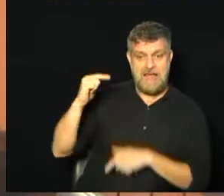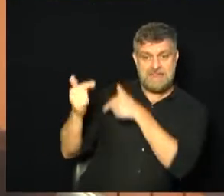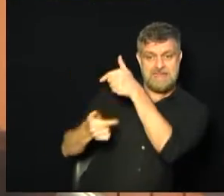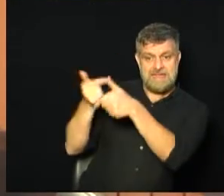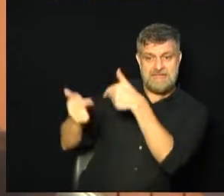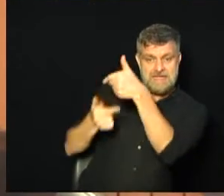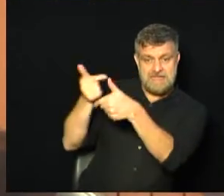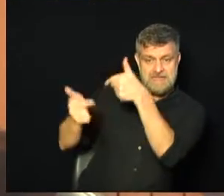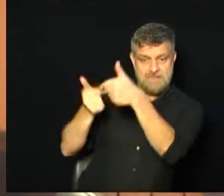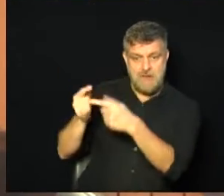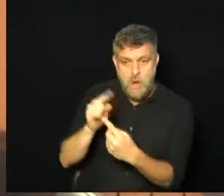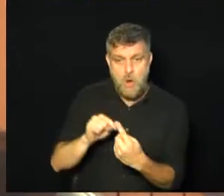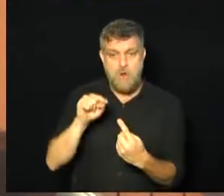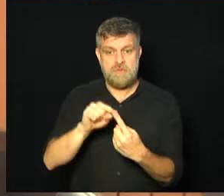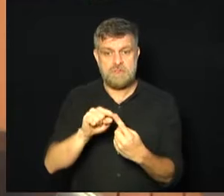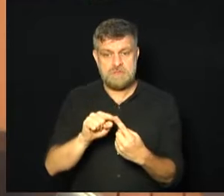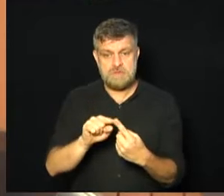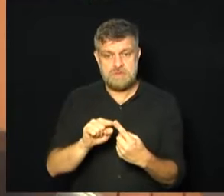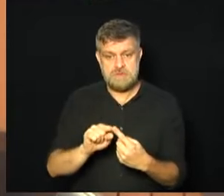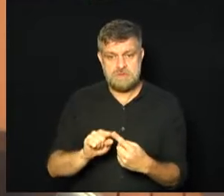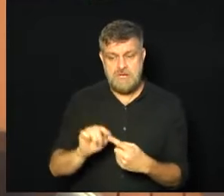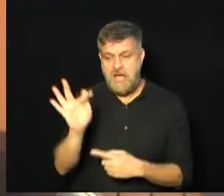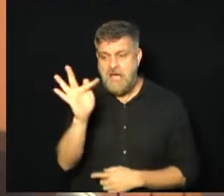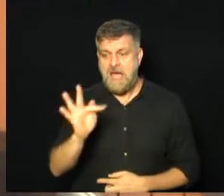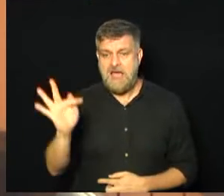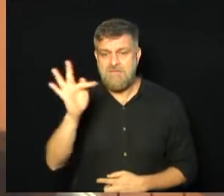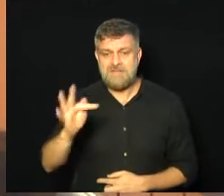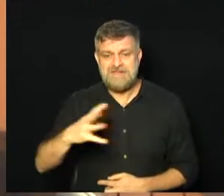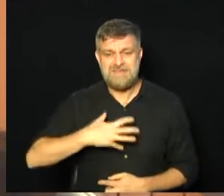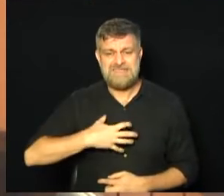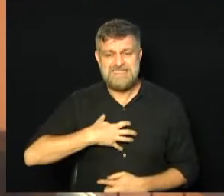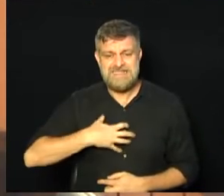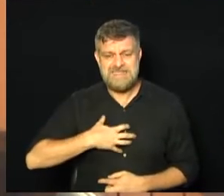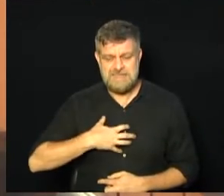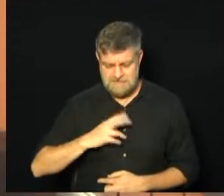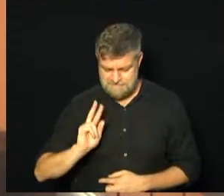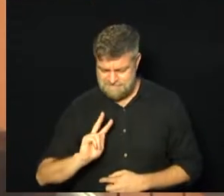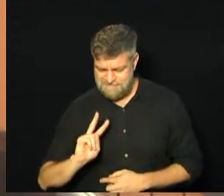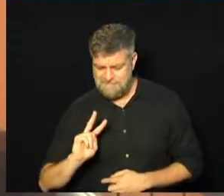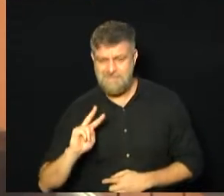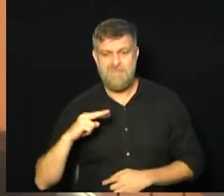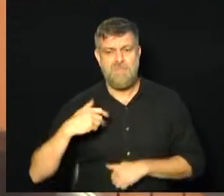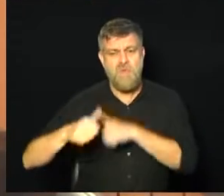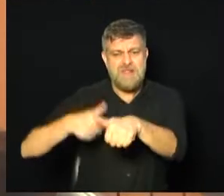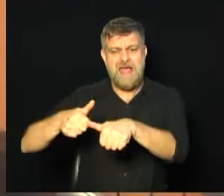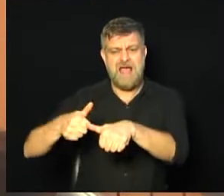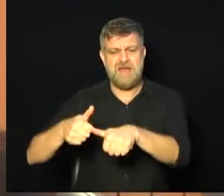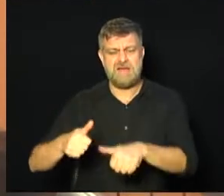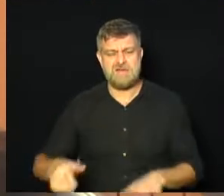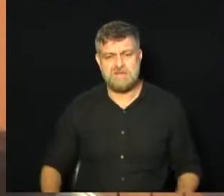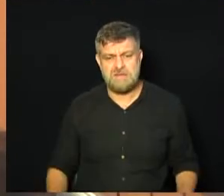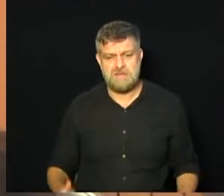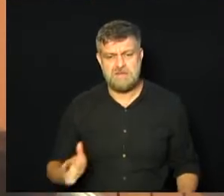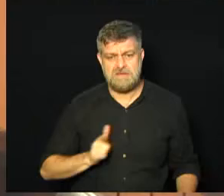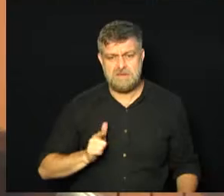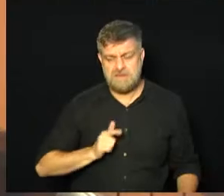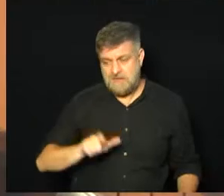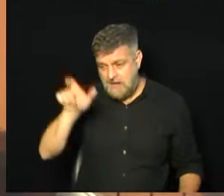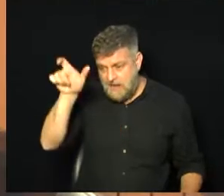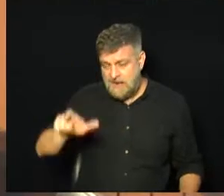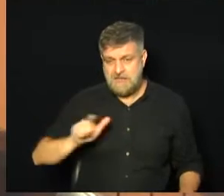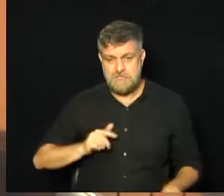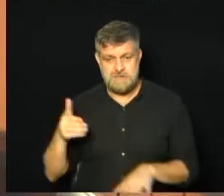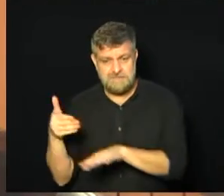muito para mudar um pouco a cara da universidade. Essa universidade que nós tivemos